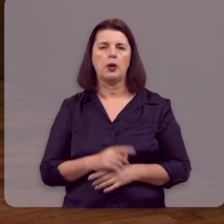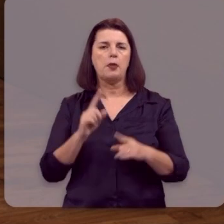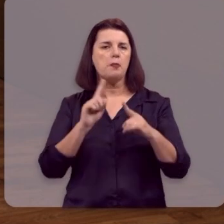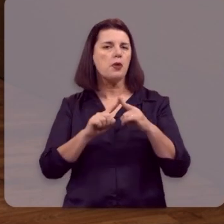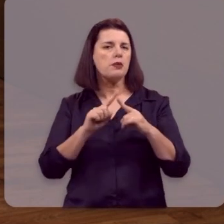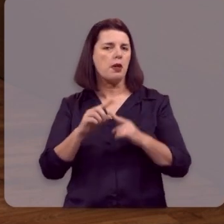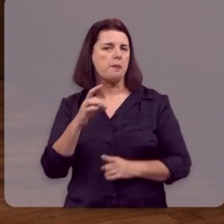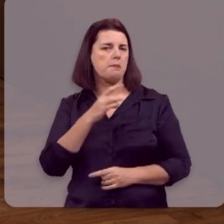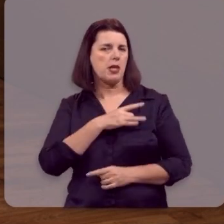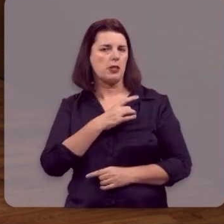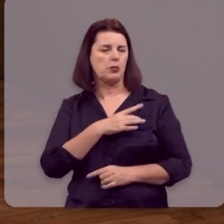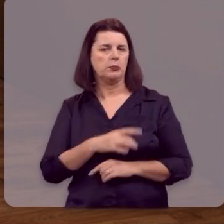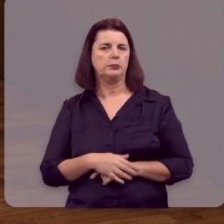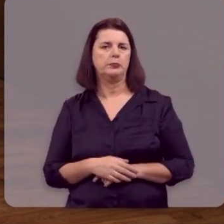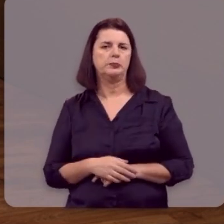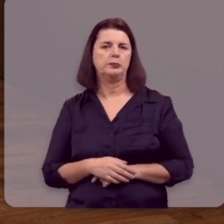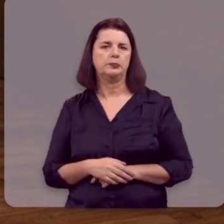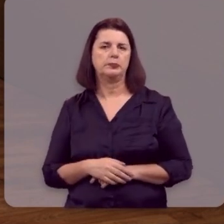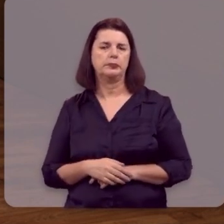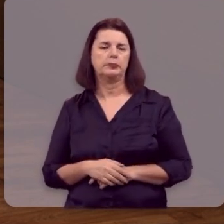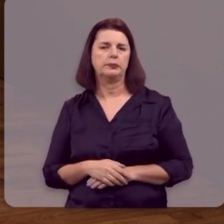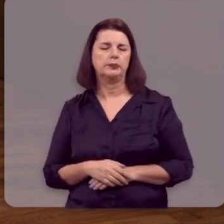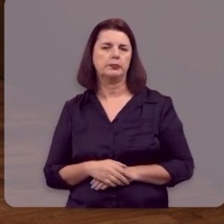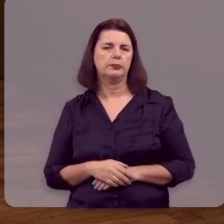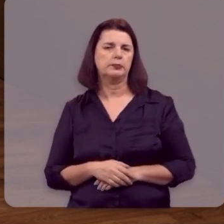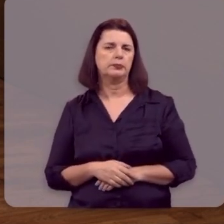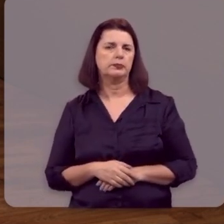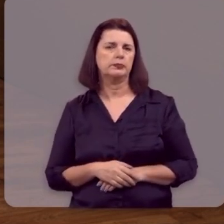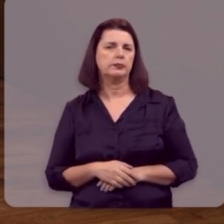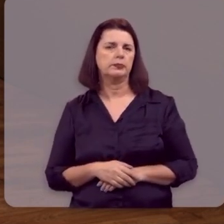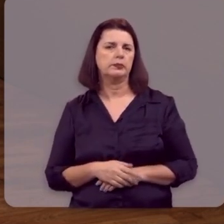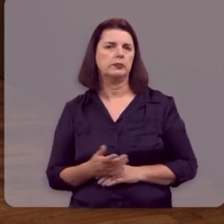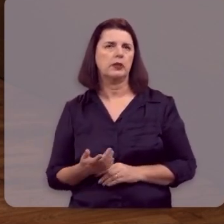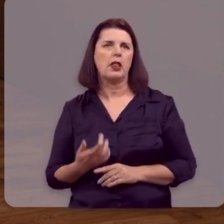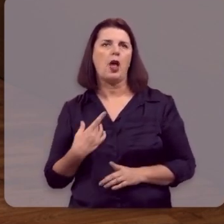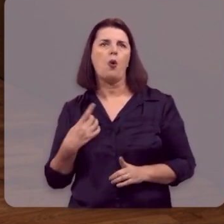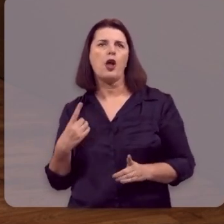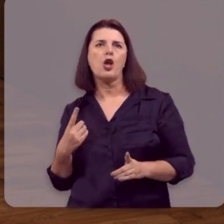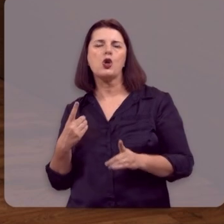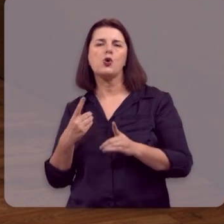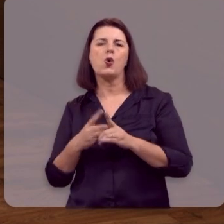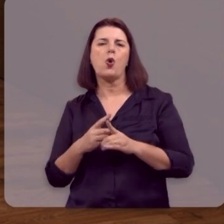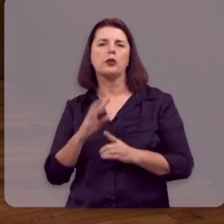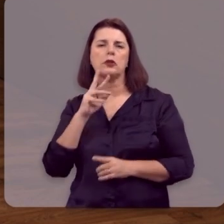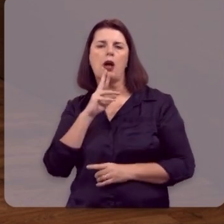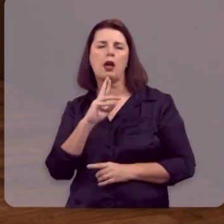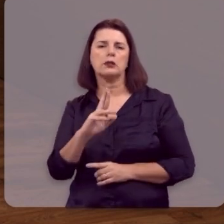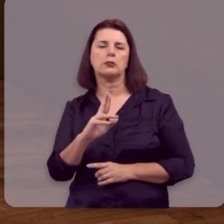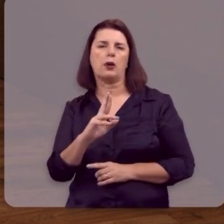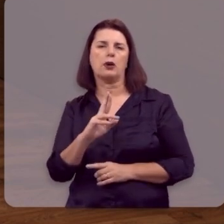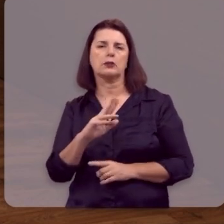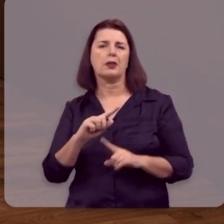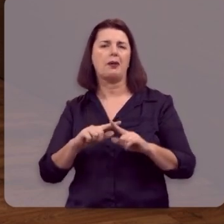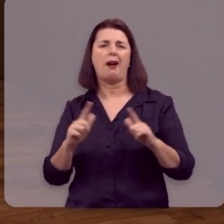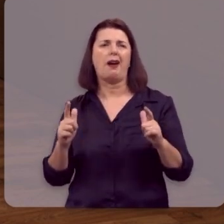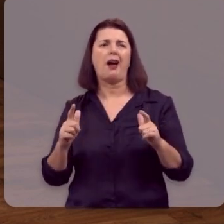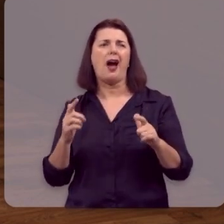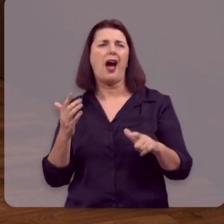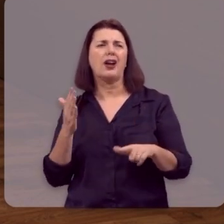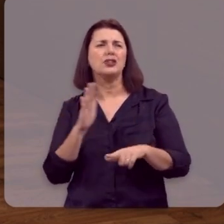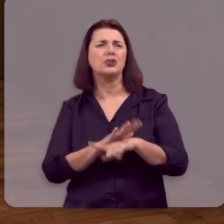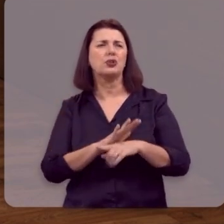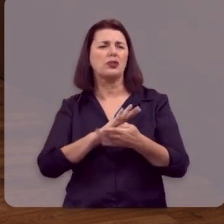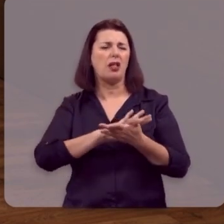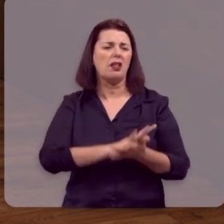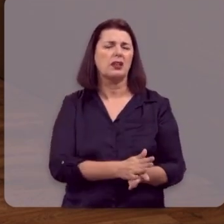Porque o medo, em vez de encontrar solução, agrava ainda mais o problema. Eles